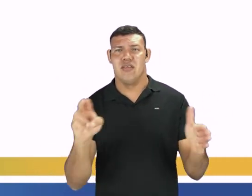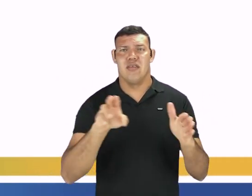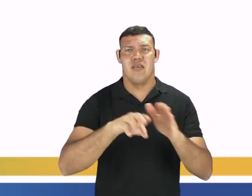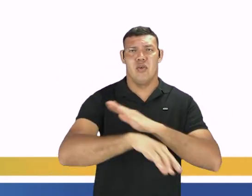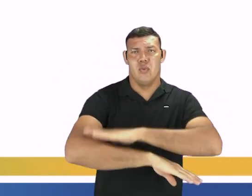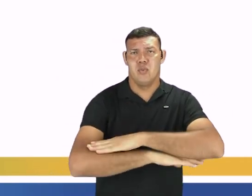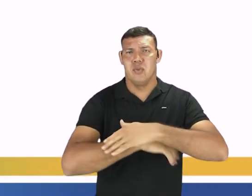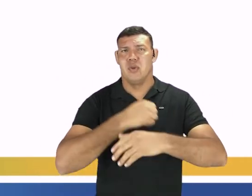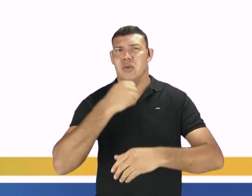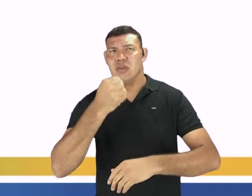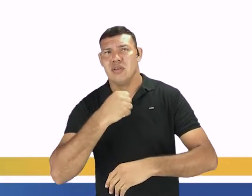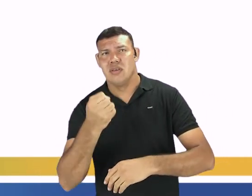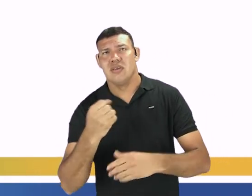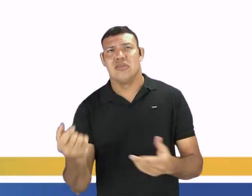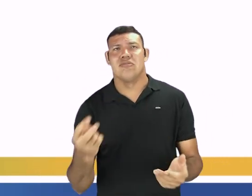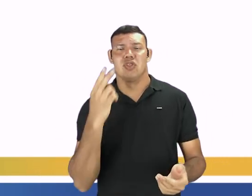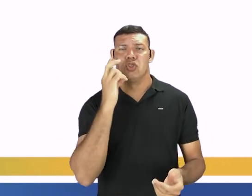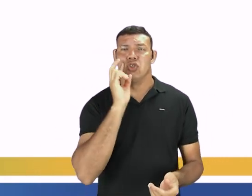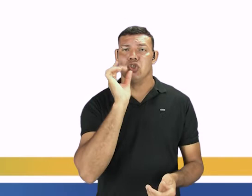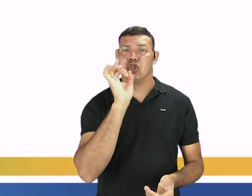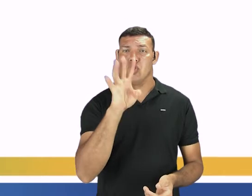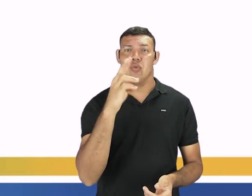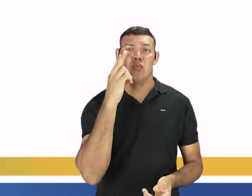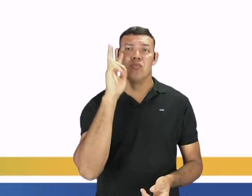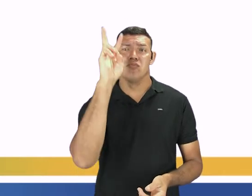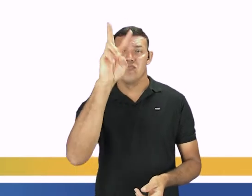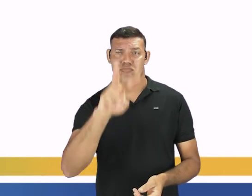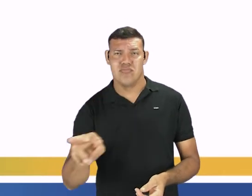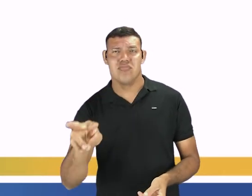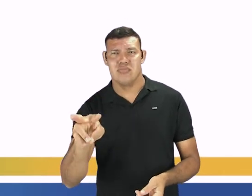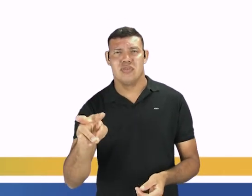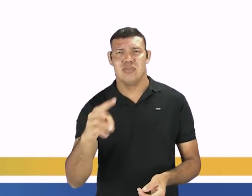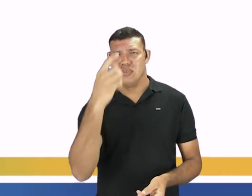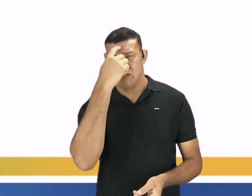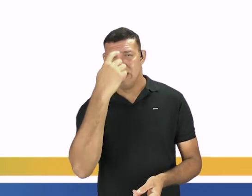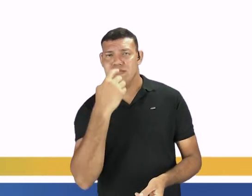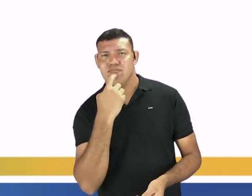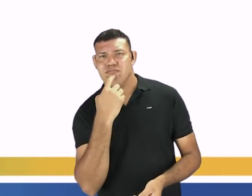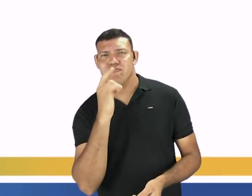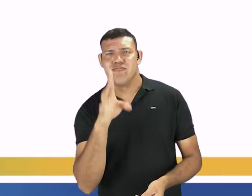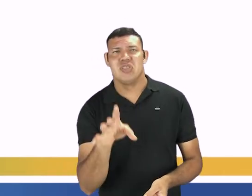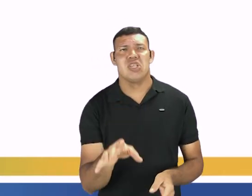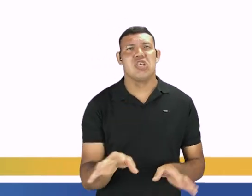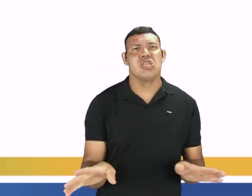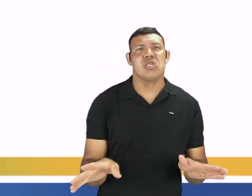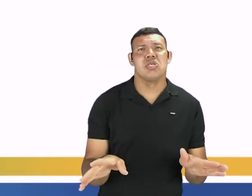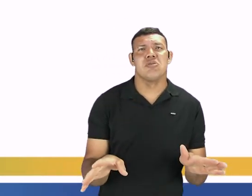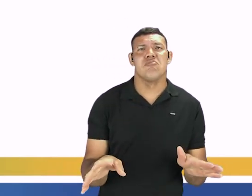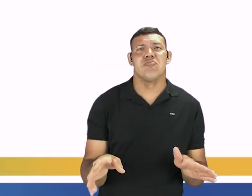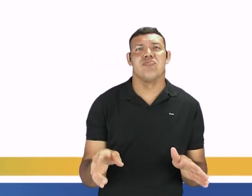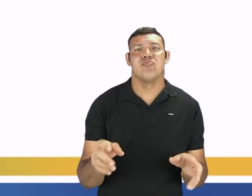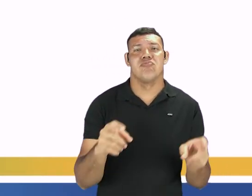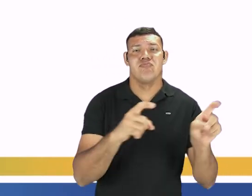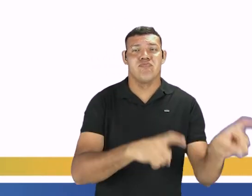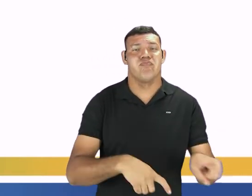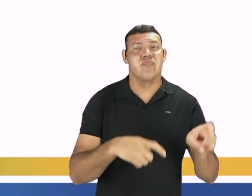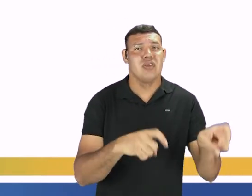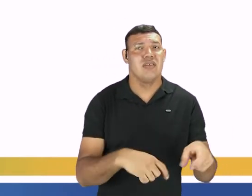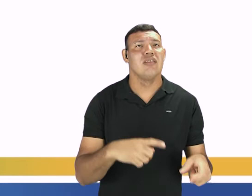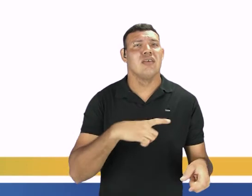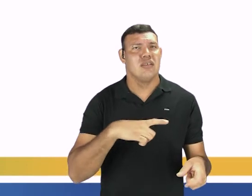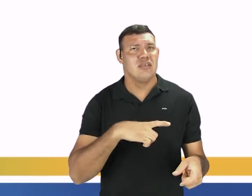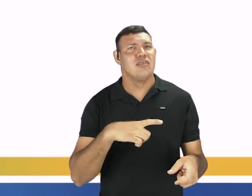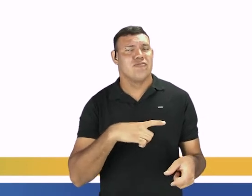se limita a ver as figuras, o trabalhador rural, a não ser em casos esporádicos, tem o patrão na conta